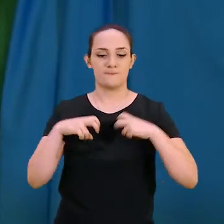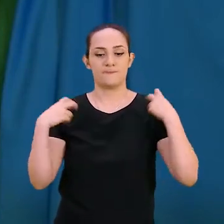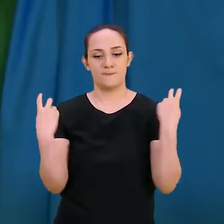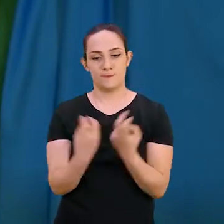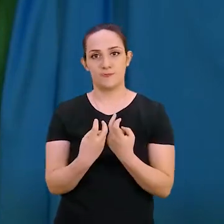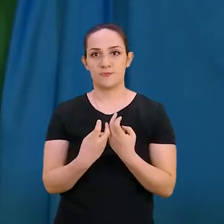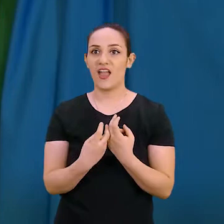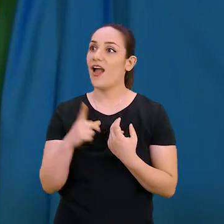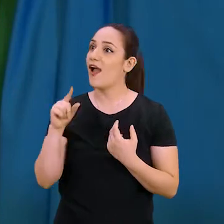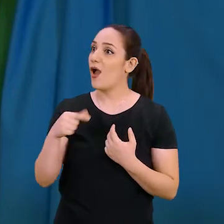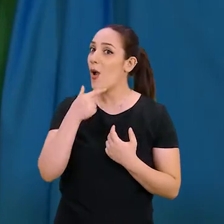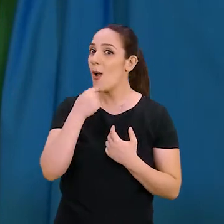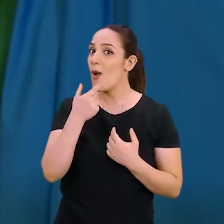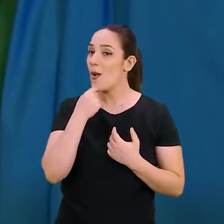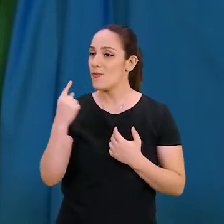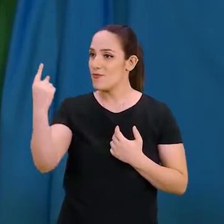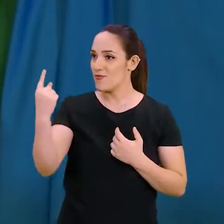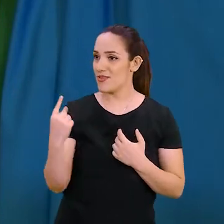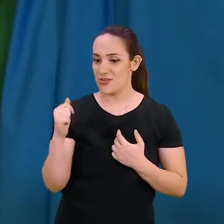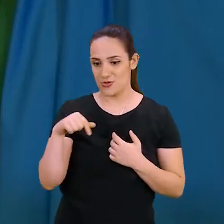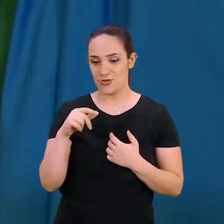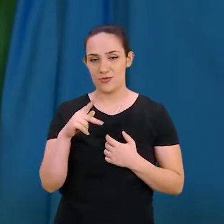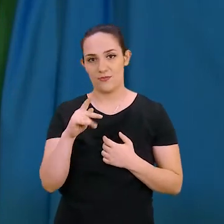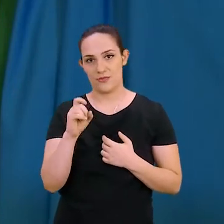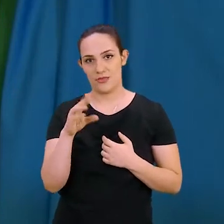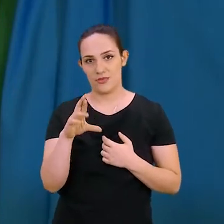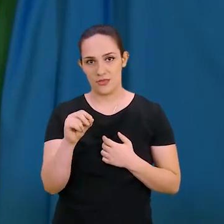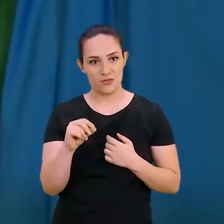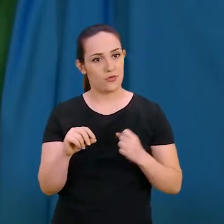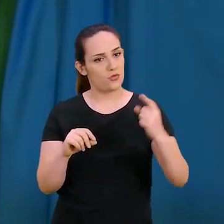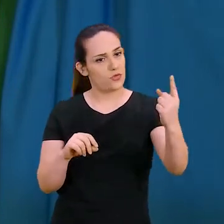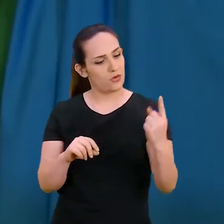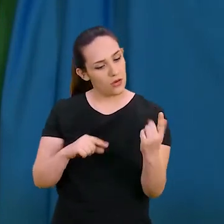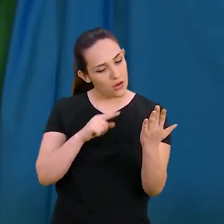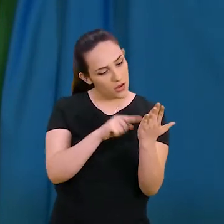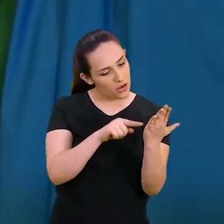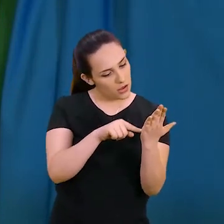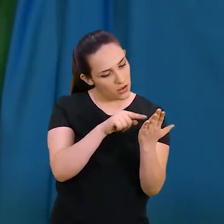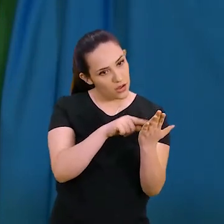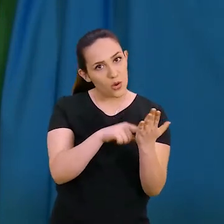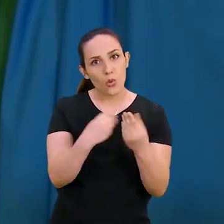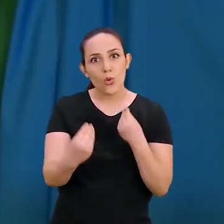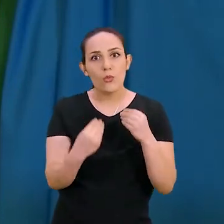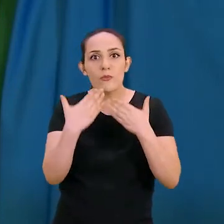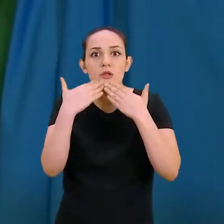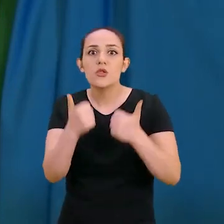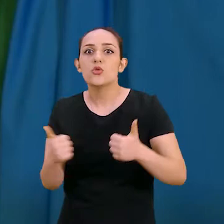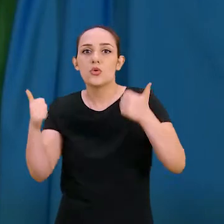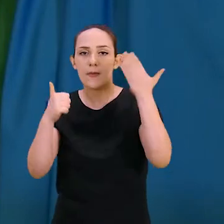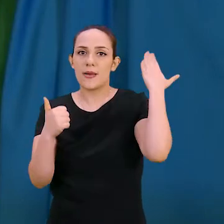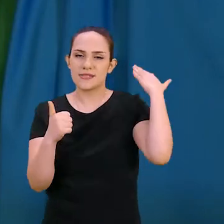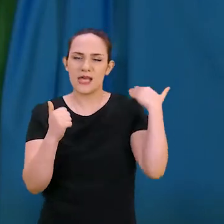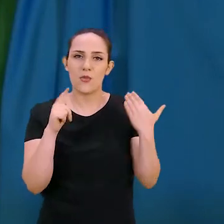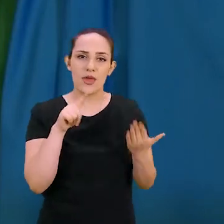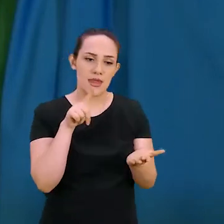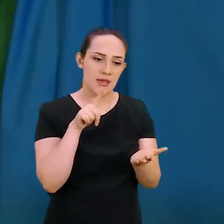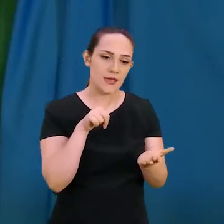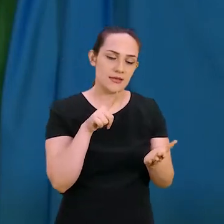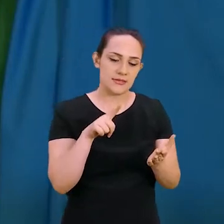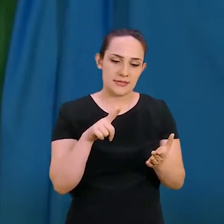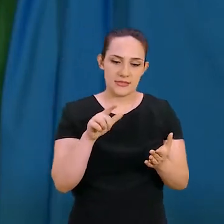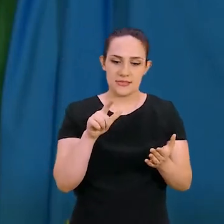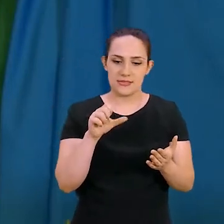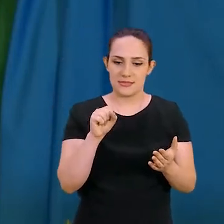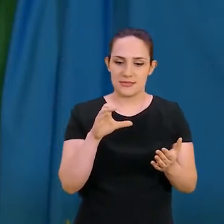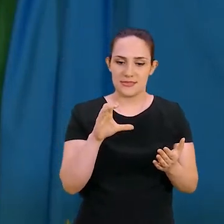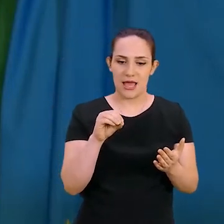tiveram a oportunidade de conhecer a urna eletrônica, de saber a evolução da urna eletrônica, desde a urna de saco, né,